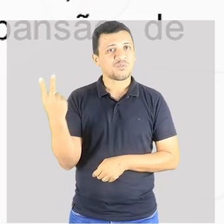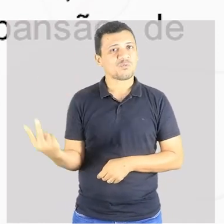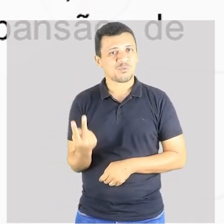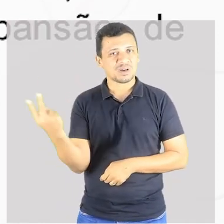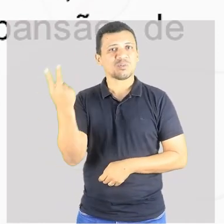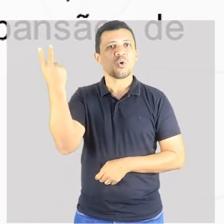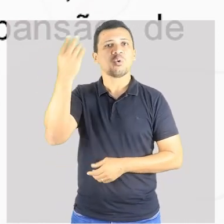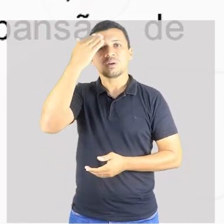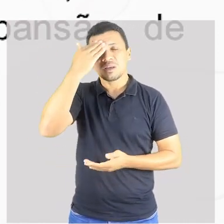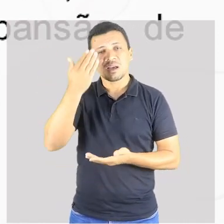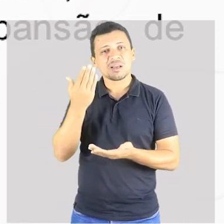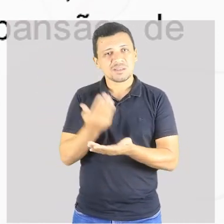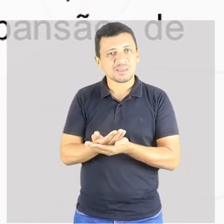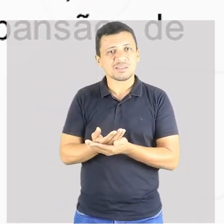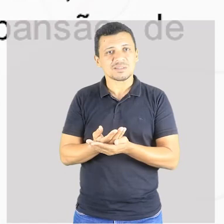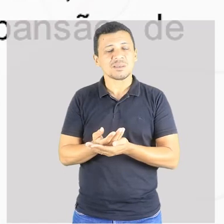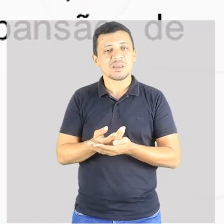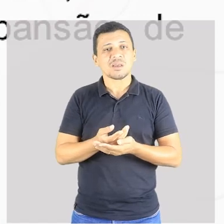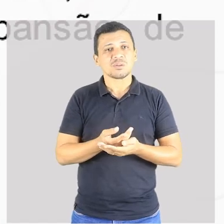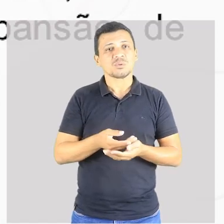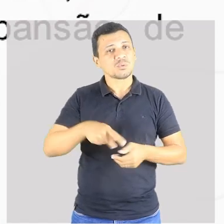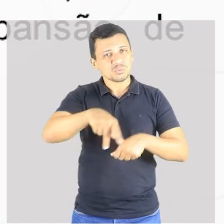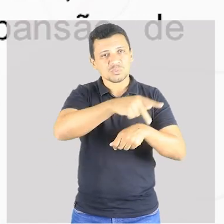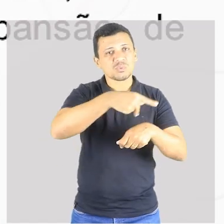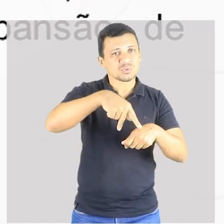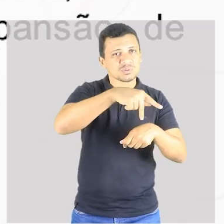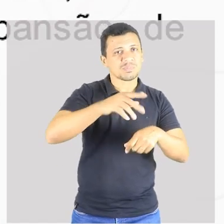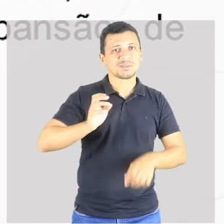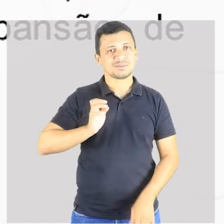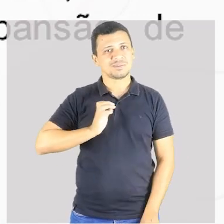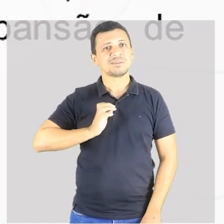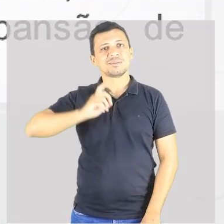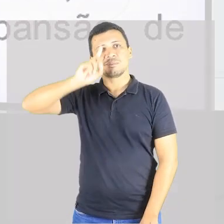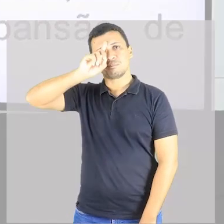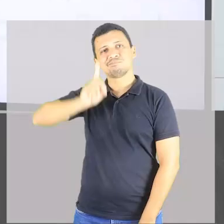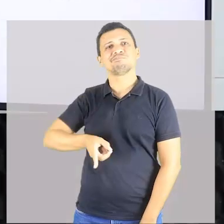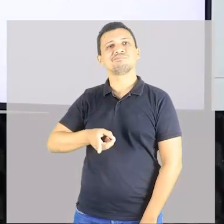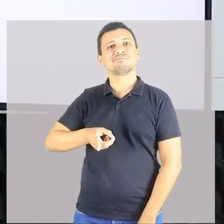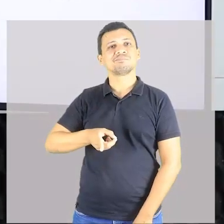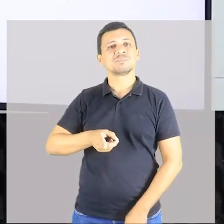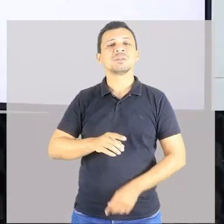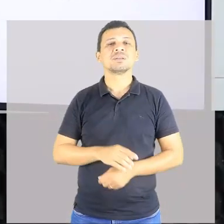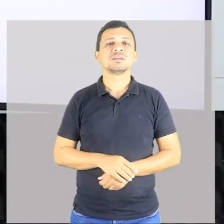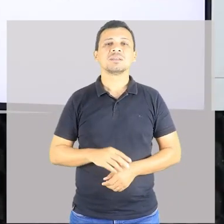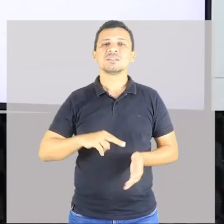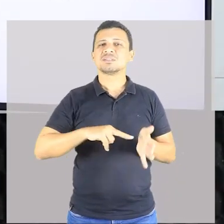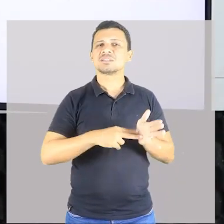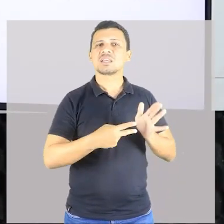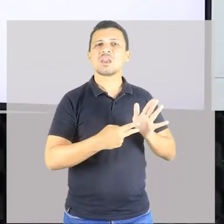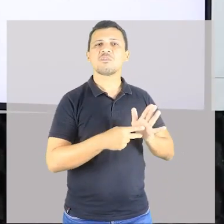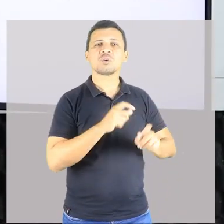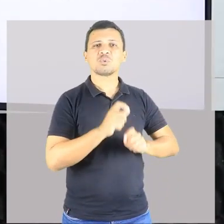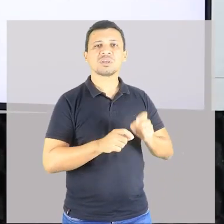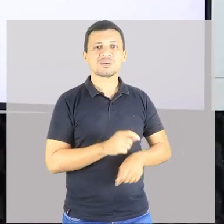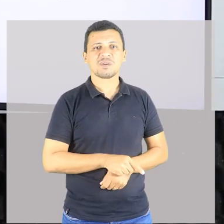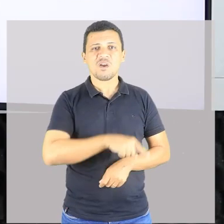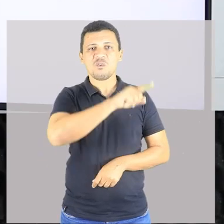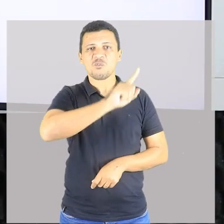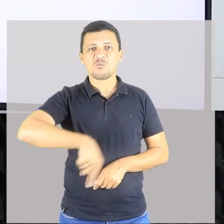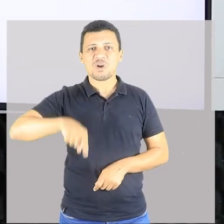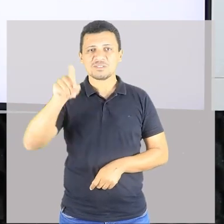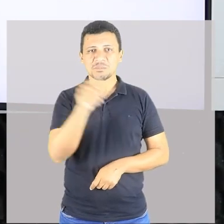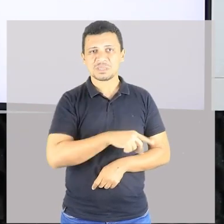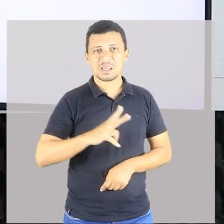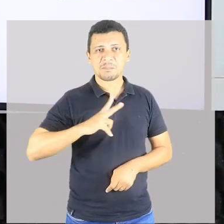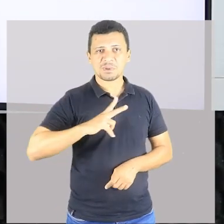das crenças das nações economicamente dominantes. Isso não quer dizer, atenção estudante, que nós vamos eliminar as particularidades